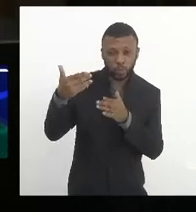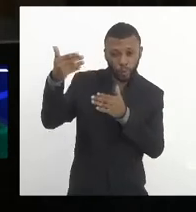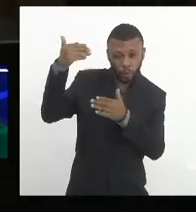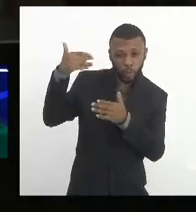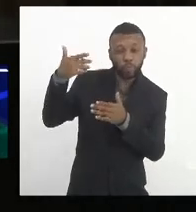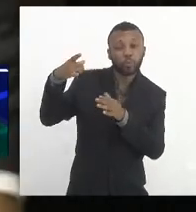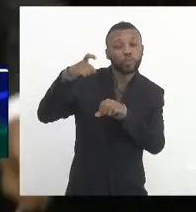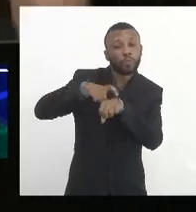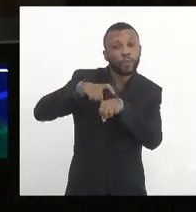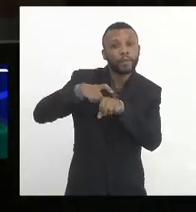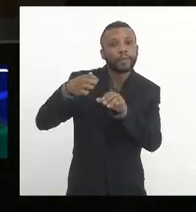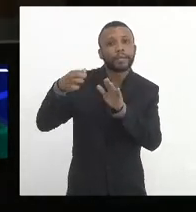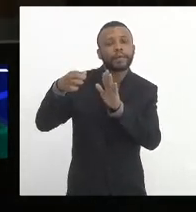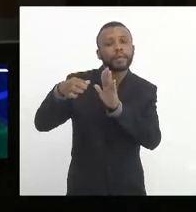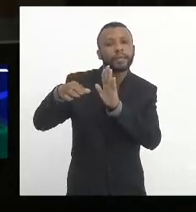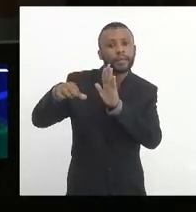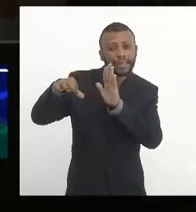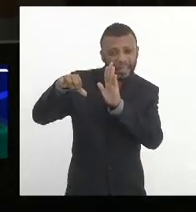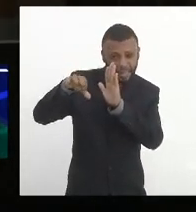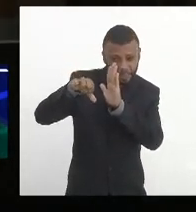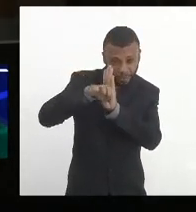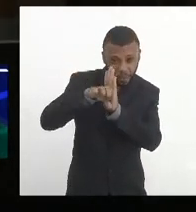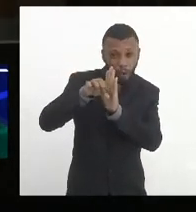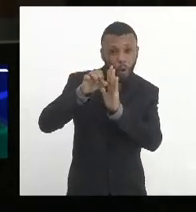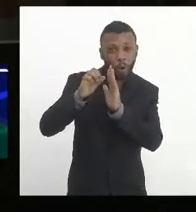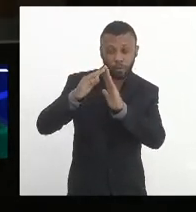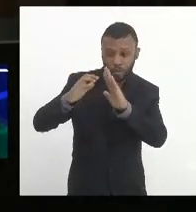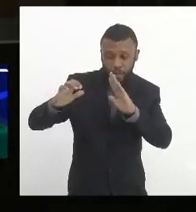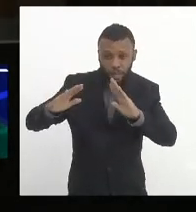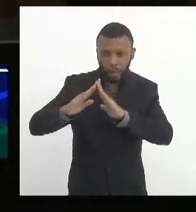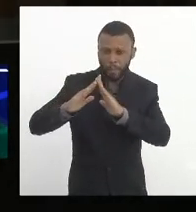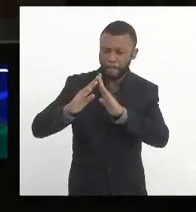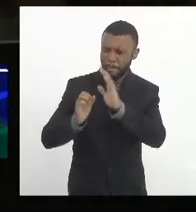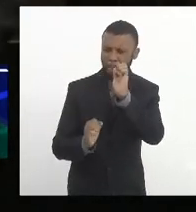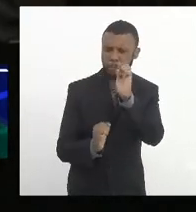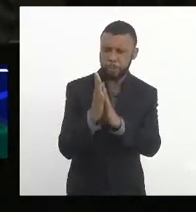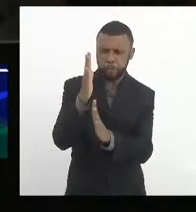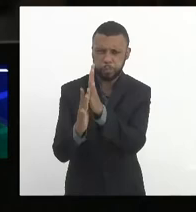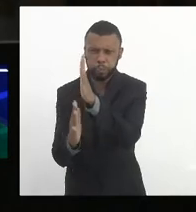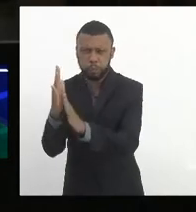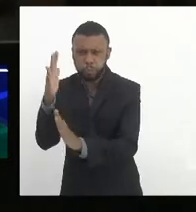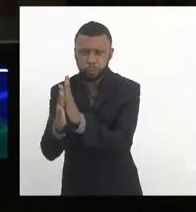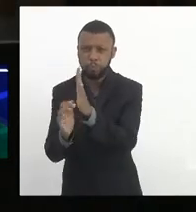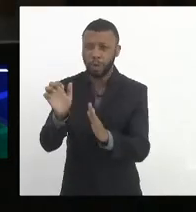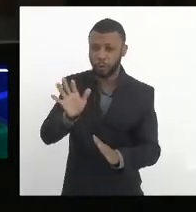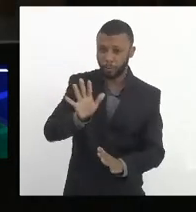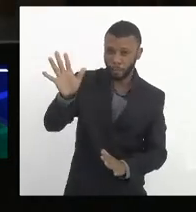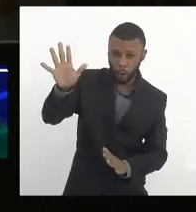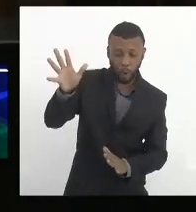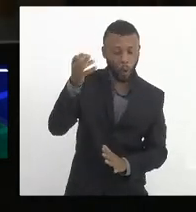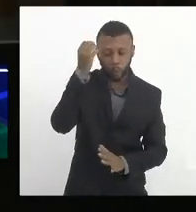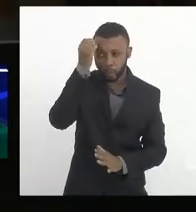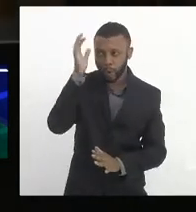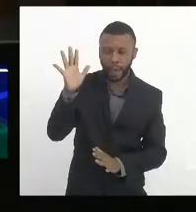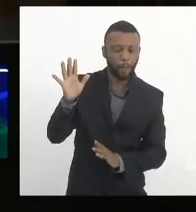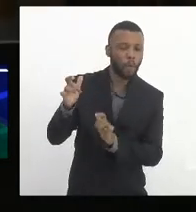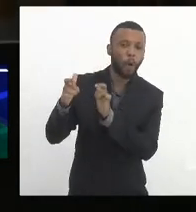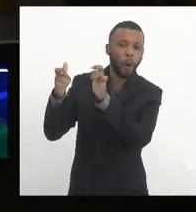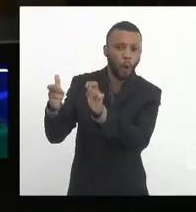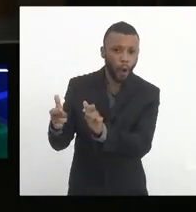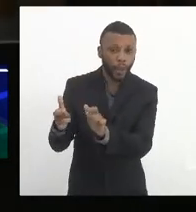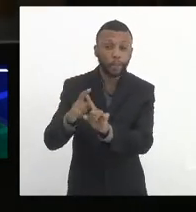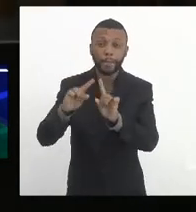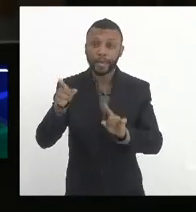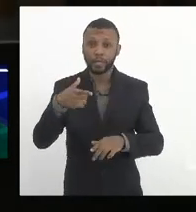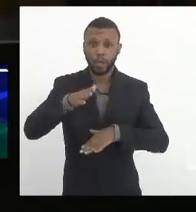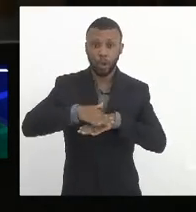traficantes começaram a quebrar terreiros lá na ilha do governador você não me engano no Morro do Dendê eu não me lembro mas eu